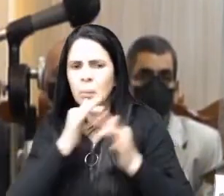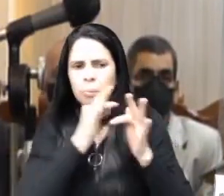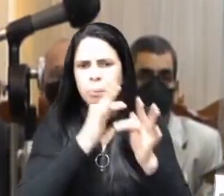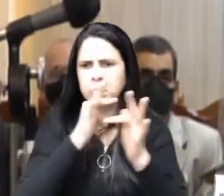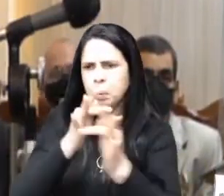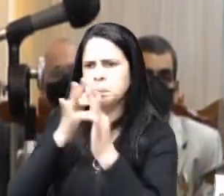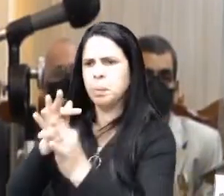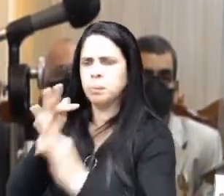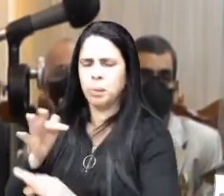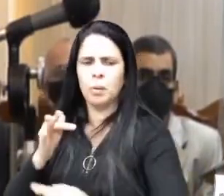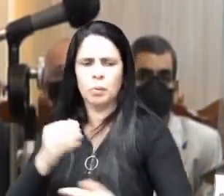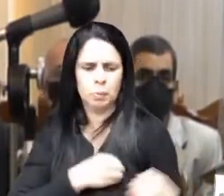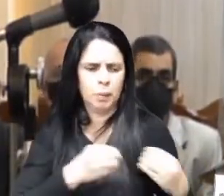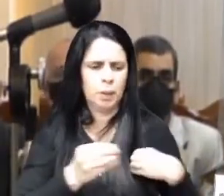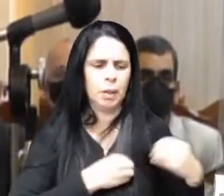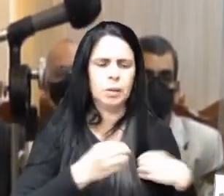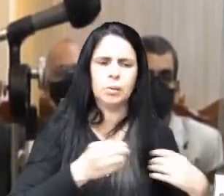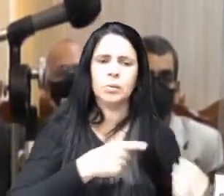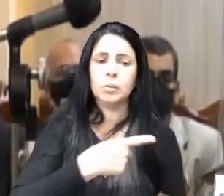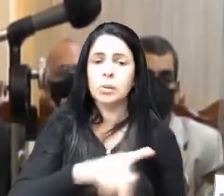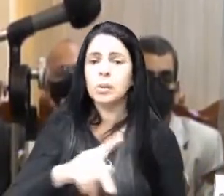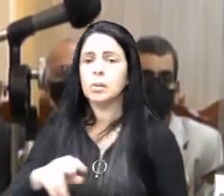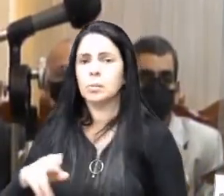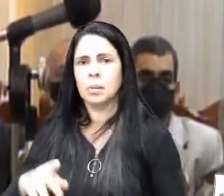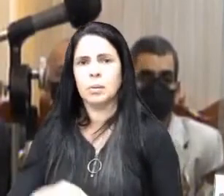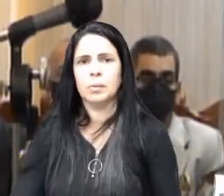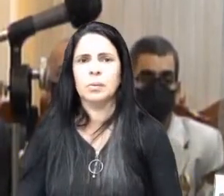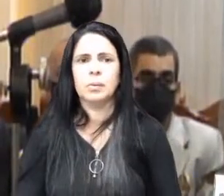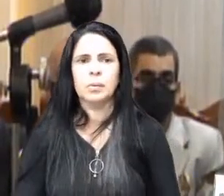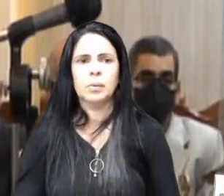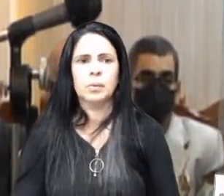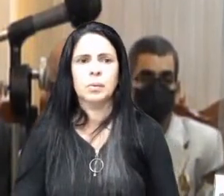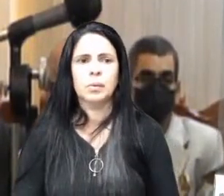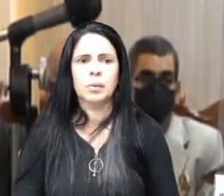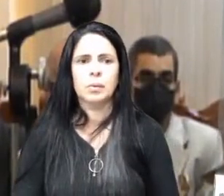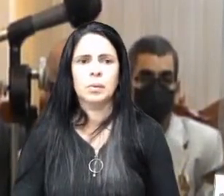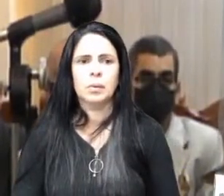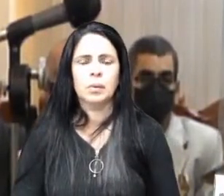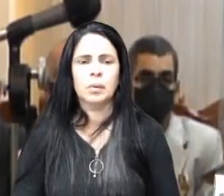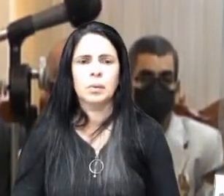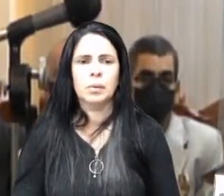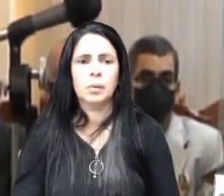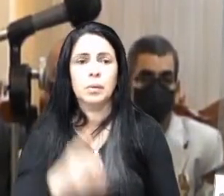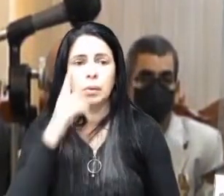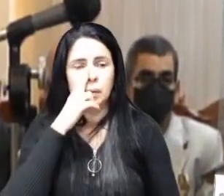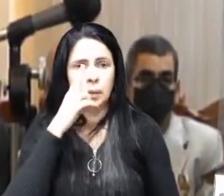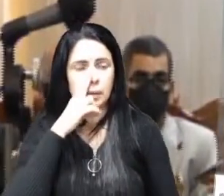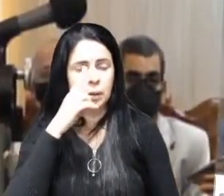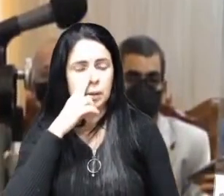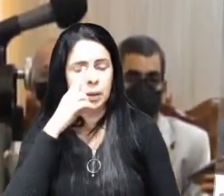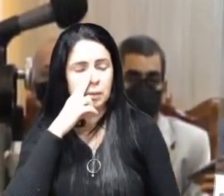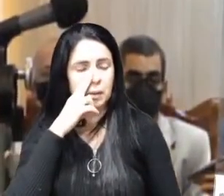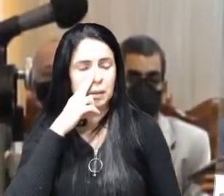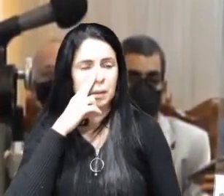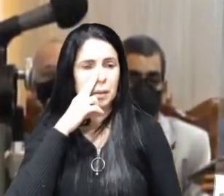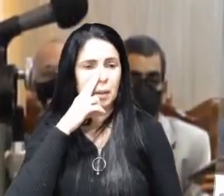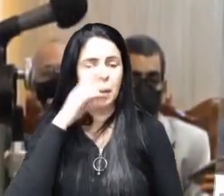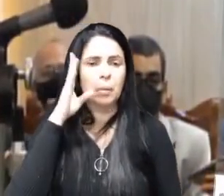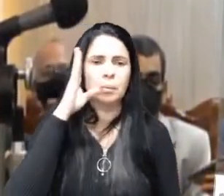as falhas dos seus irmãos, os pecados dos seus irmãos, esses crentes ficam